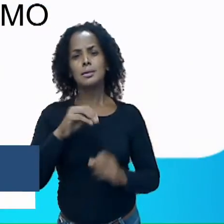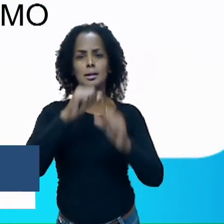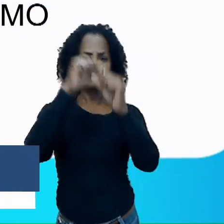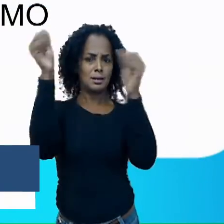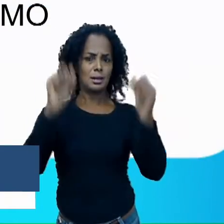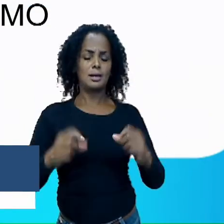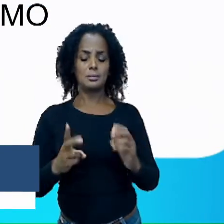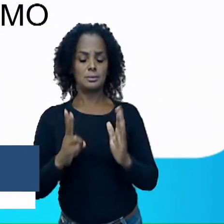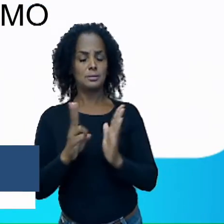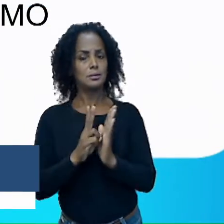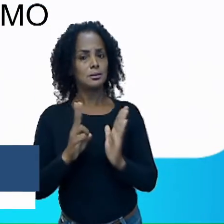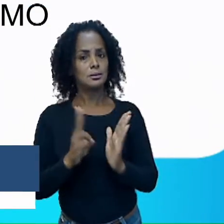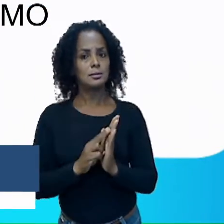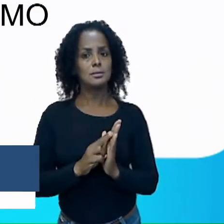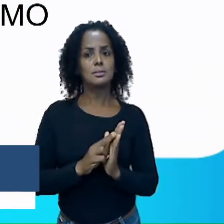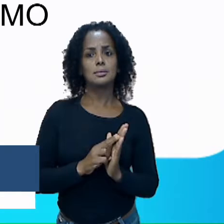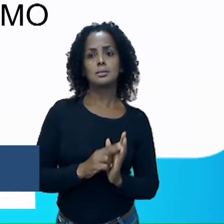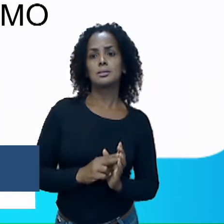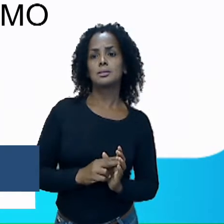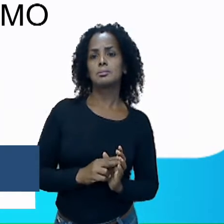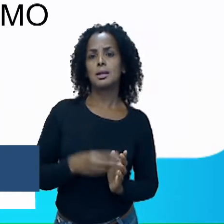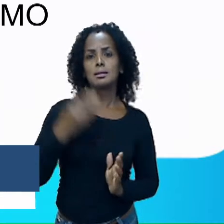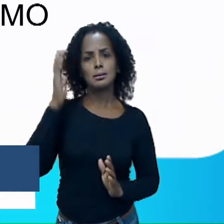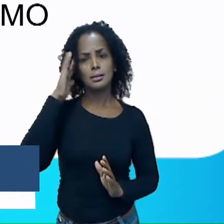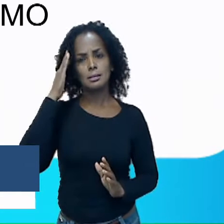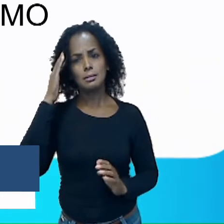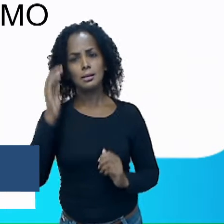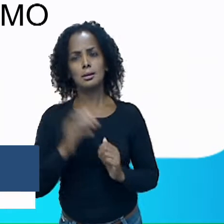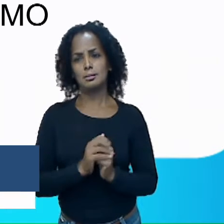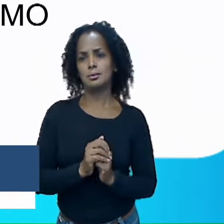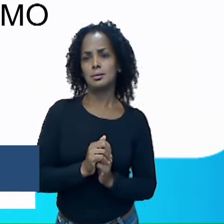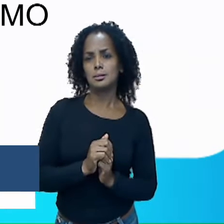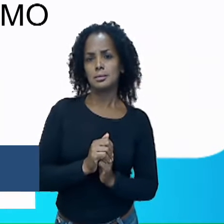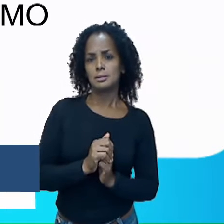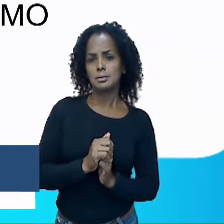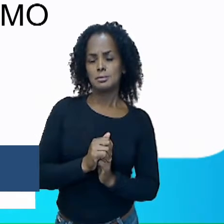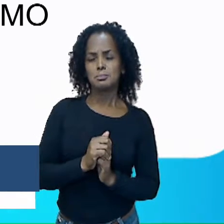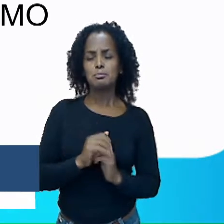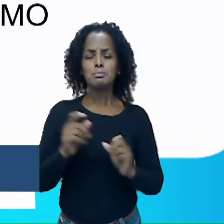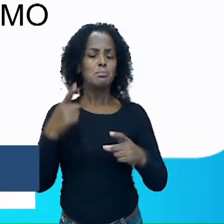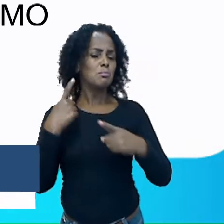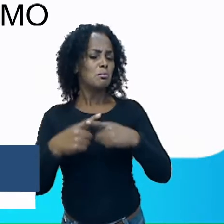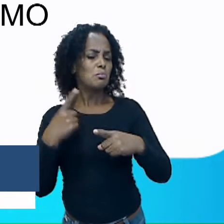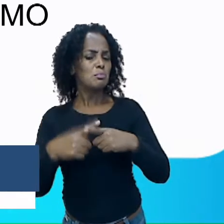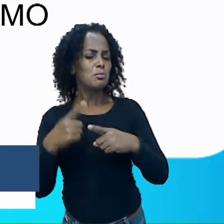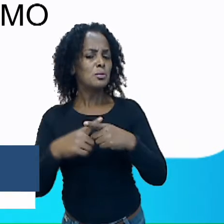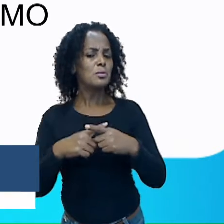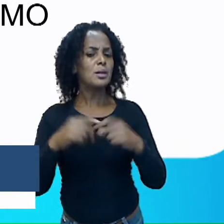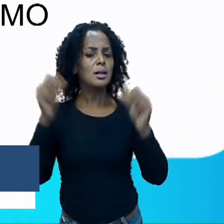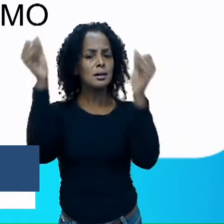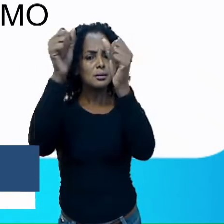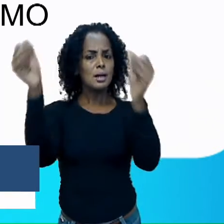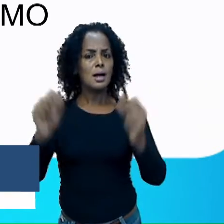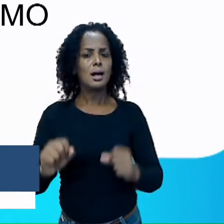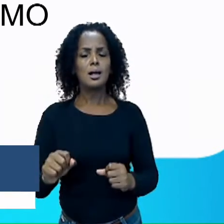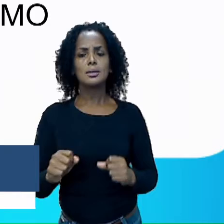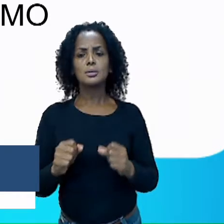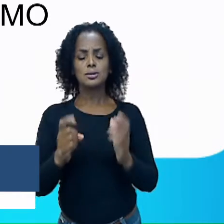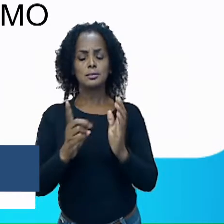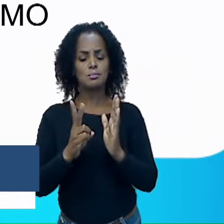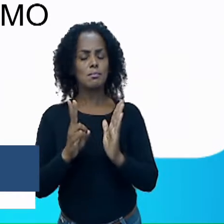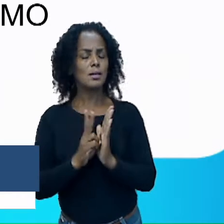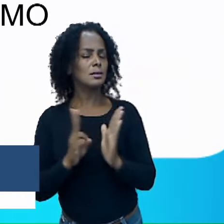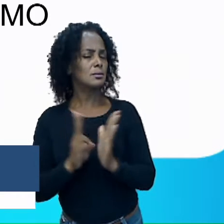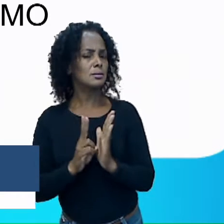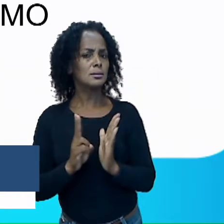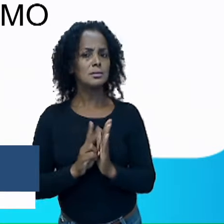suas diversas maneiras de ser, porque na arte indígena, gente, eu quero deixar bem claro para vocês o seguinte: não